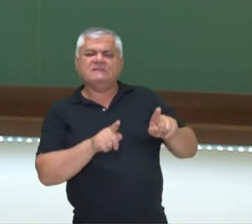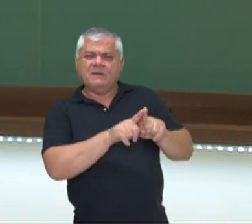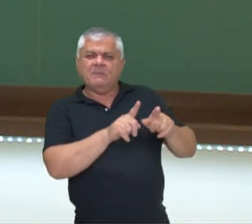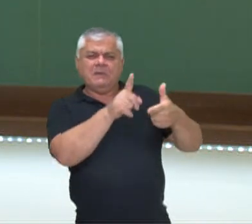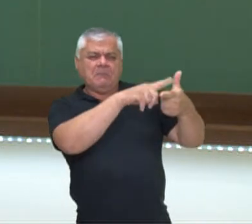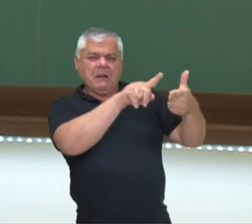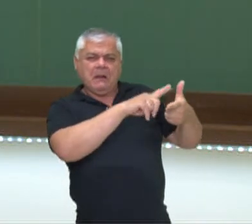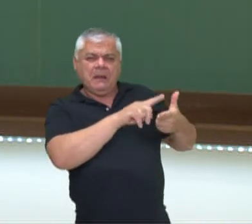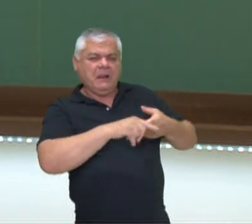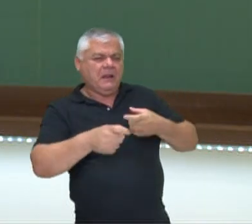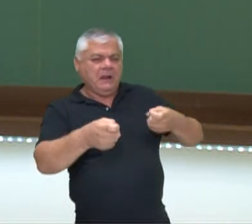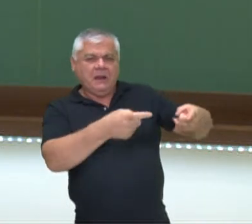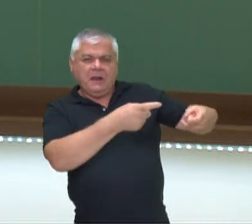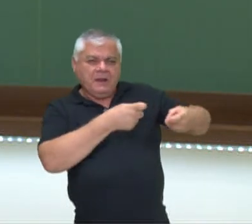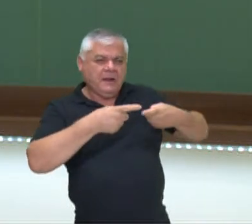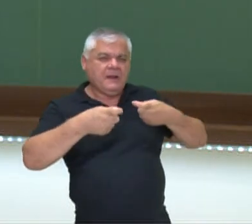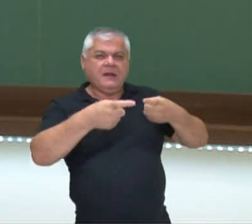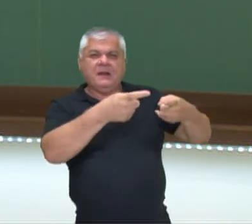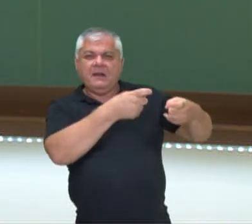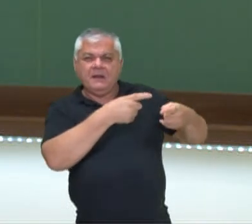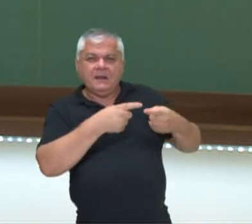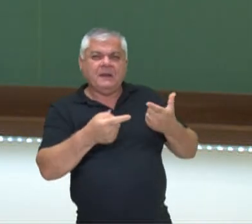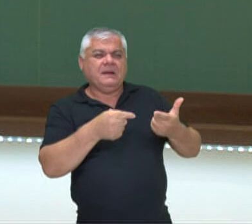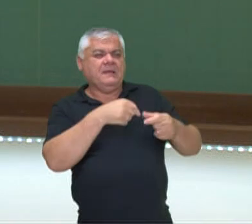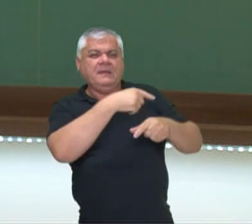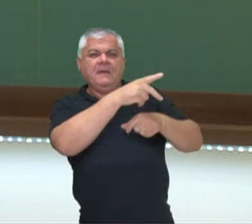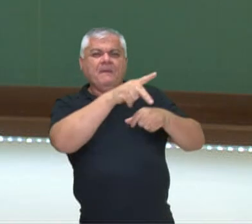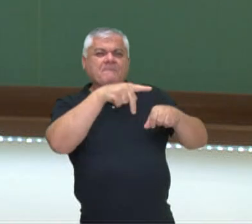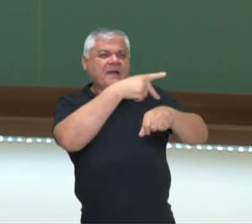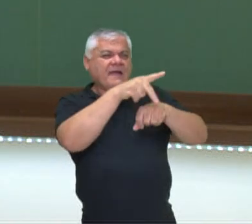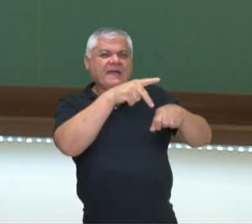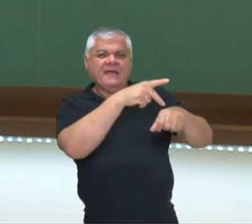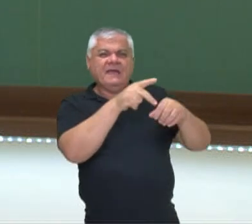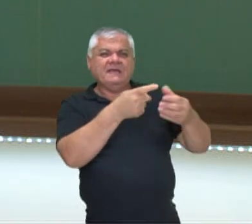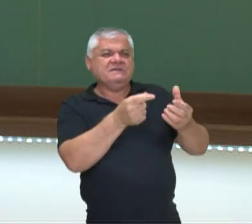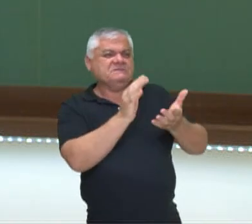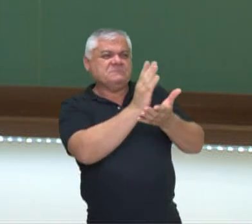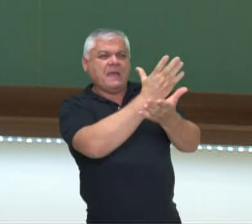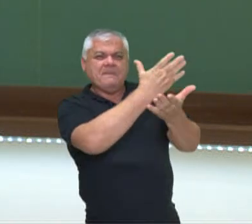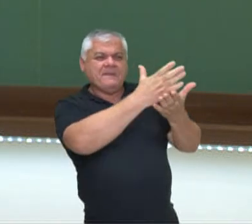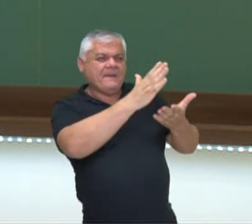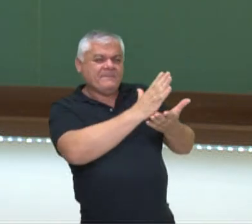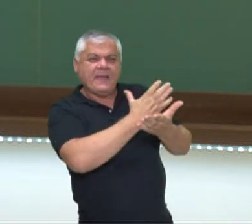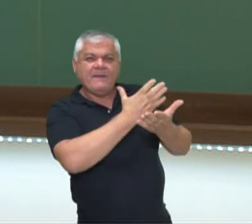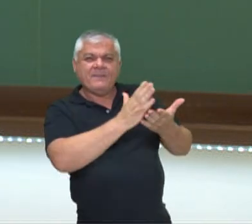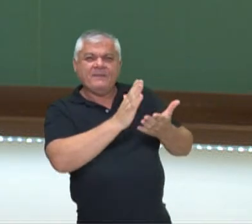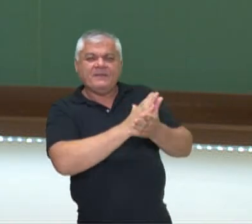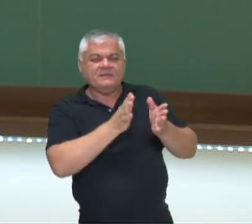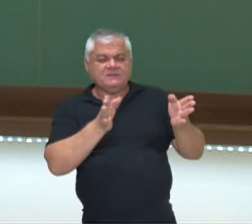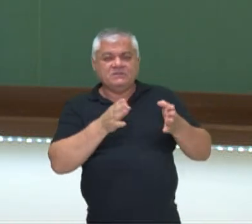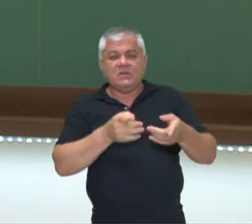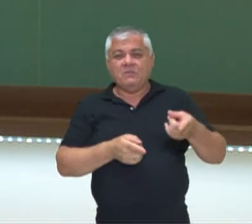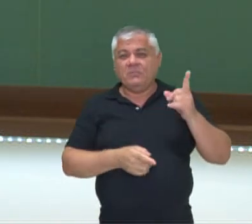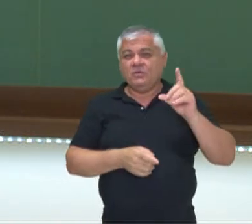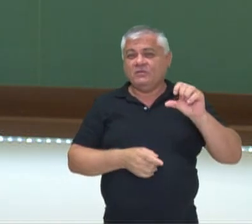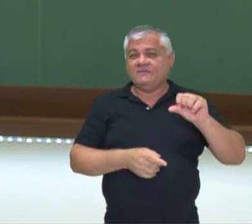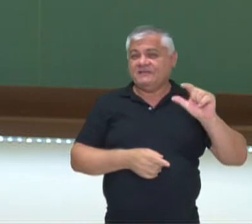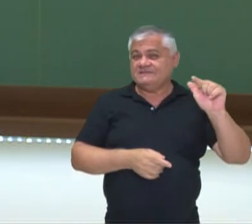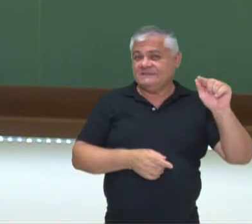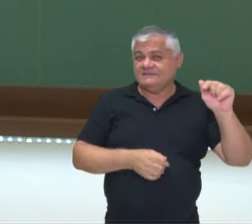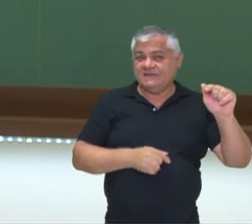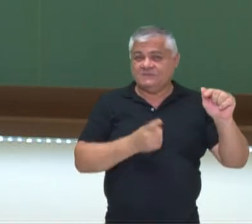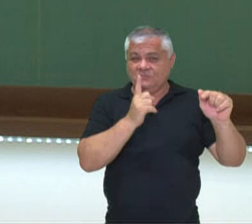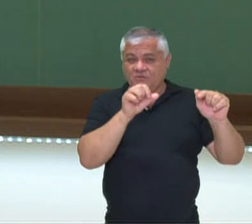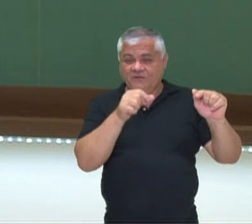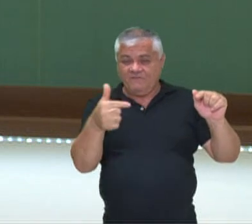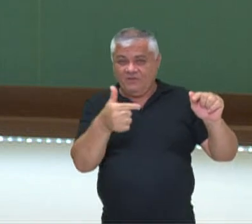revolução, recém-unificada em termos de países, porque de 1917 a 1922 formou